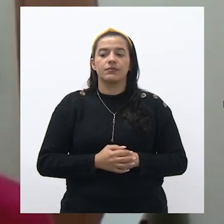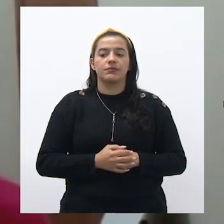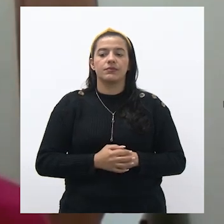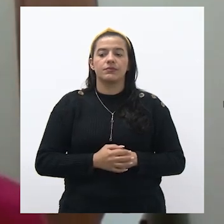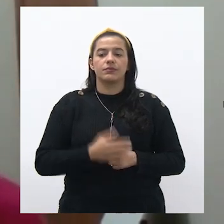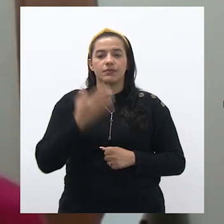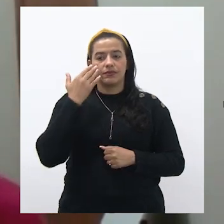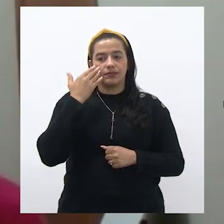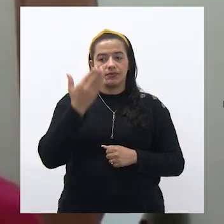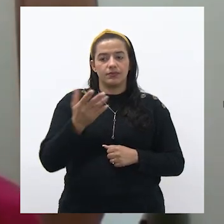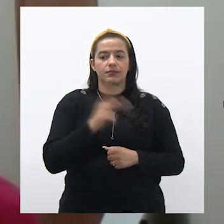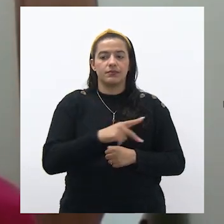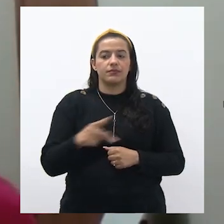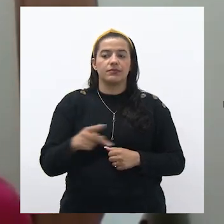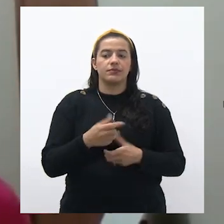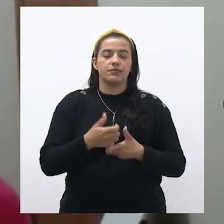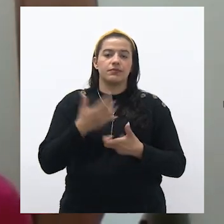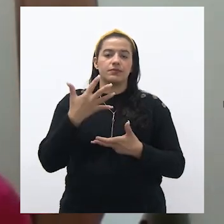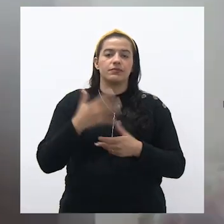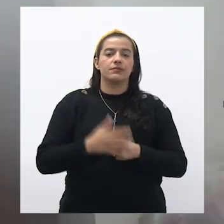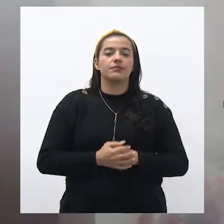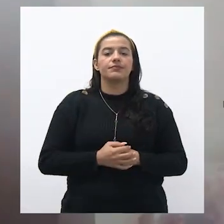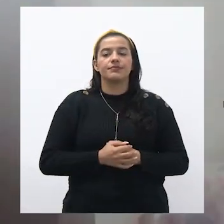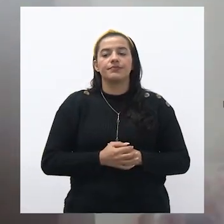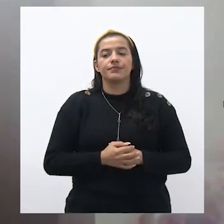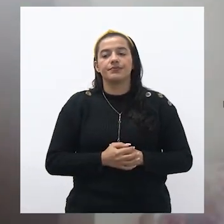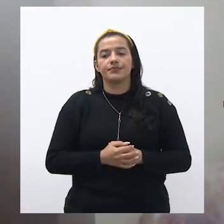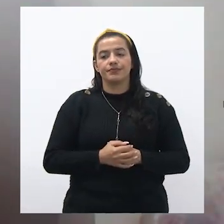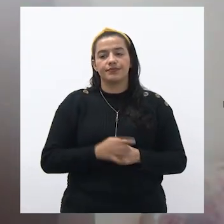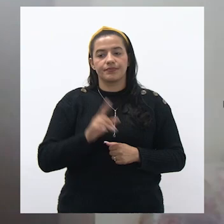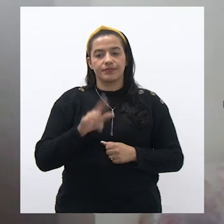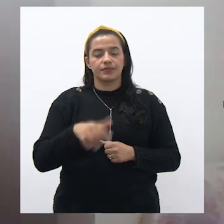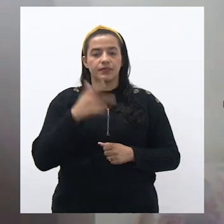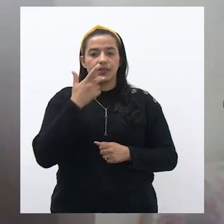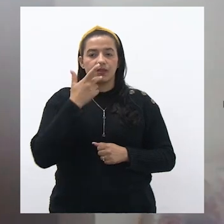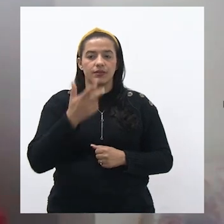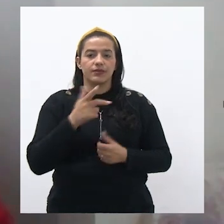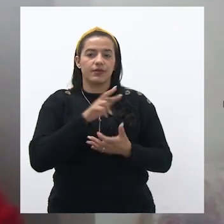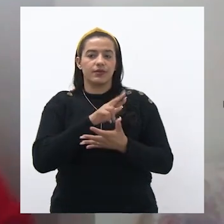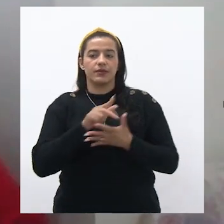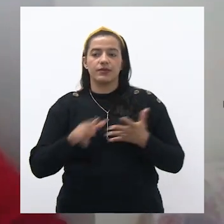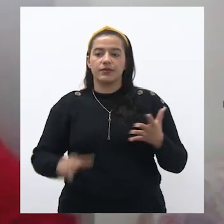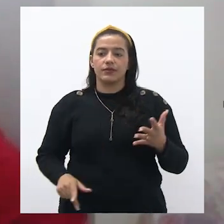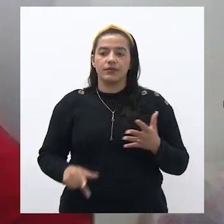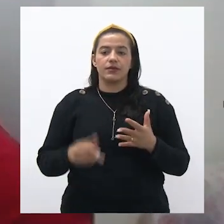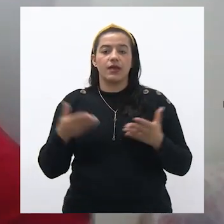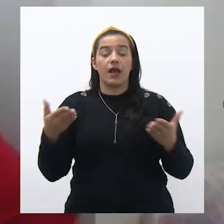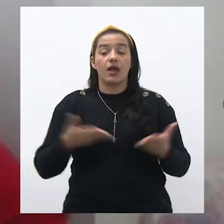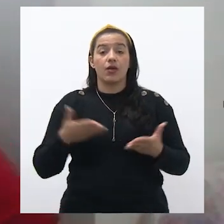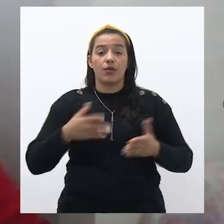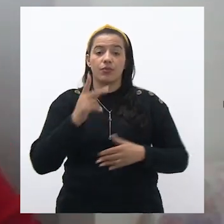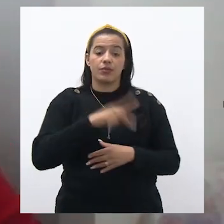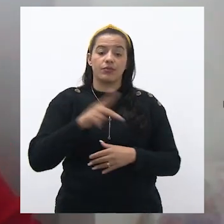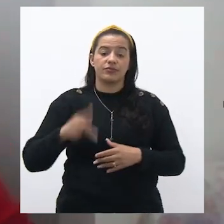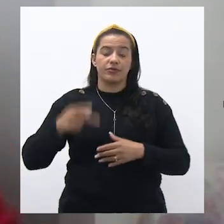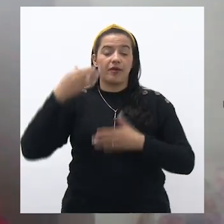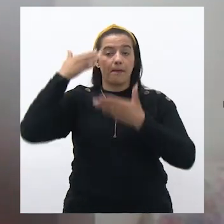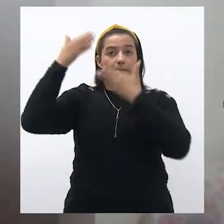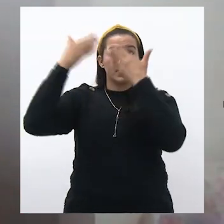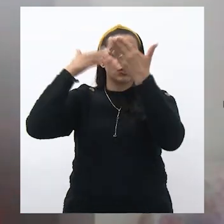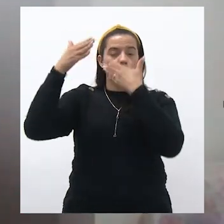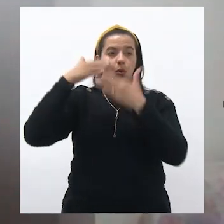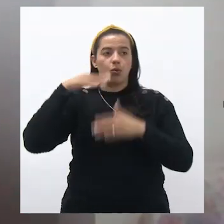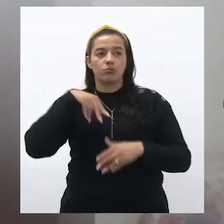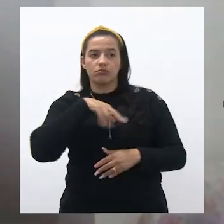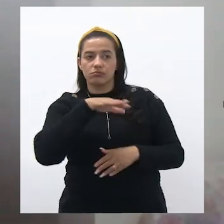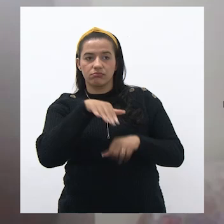Obrigada, ótimo, professores. Ótimo, gente, a gente fala isso várias vezes, né, Tati? Assim, não é que agora o professor vai virar psicólogo, de jeito nenhum.